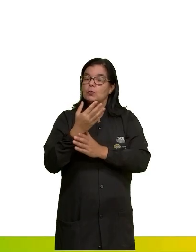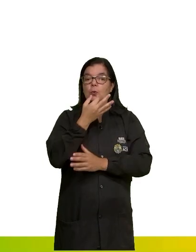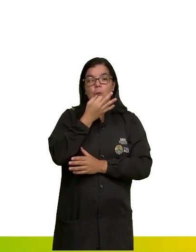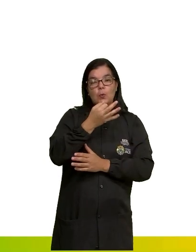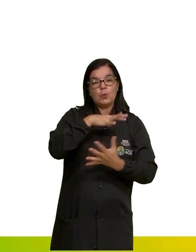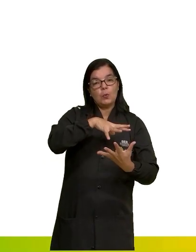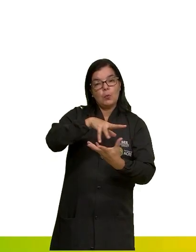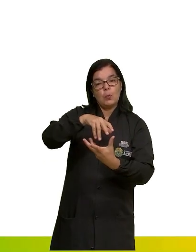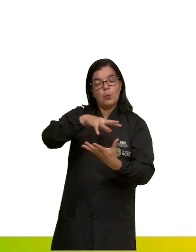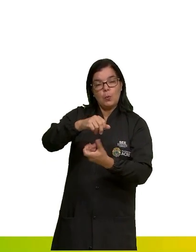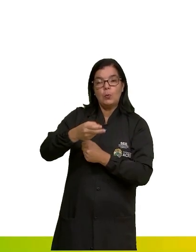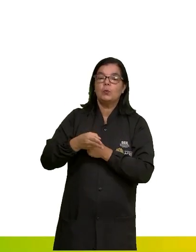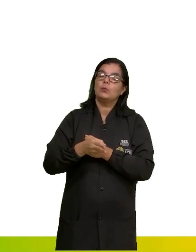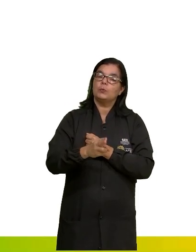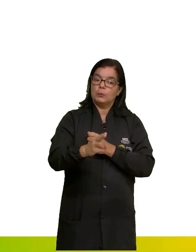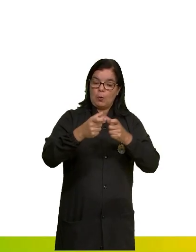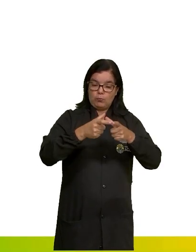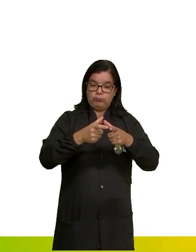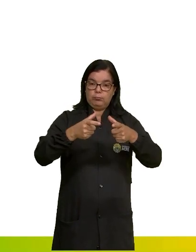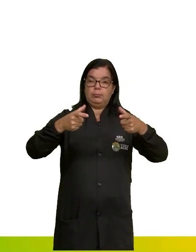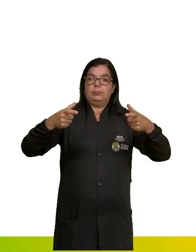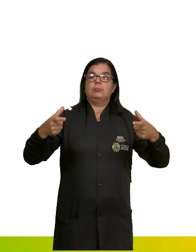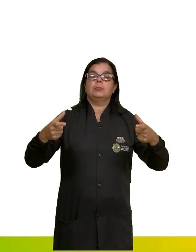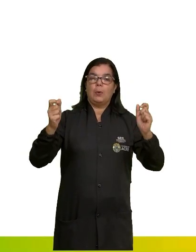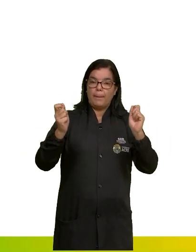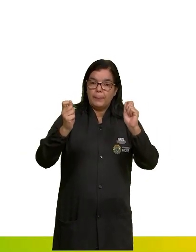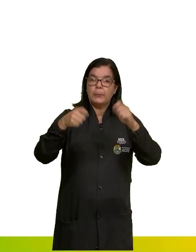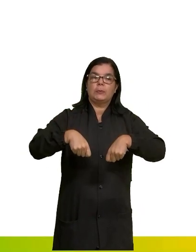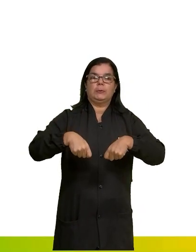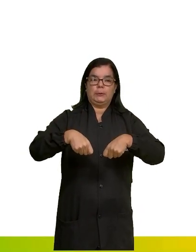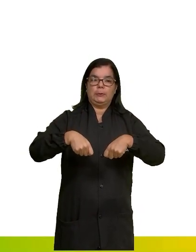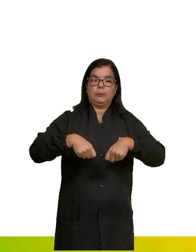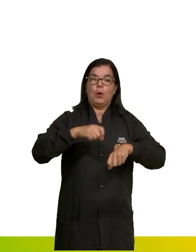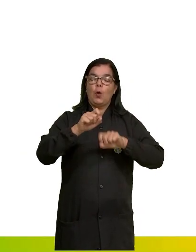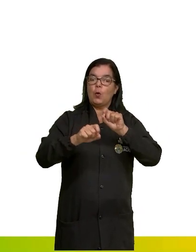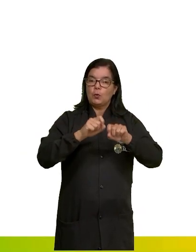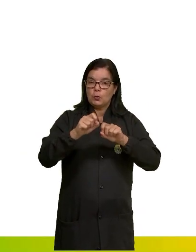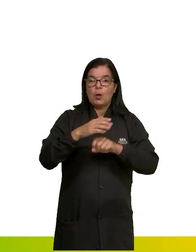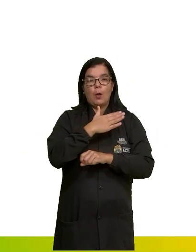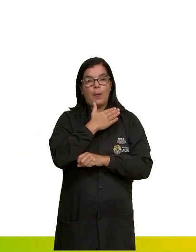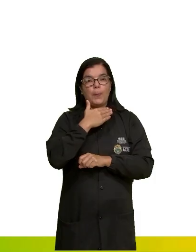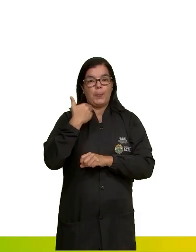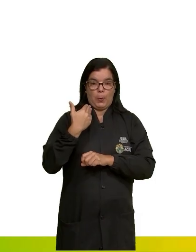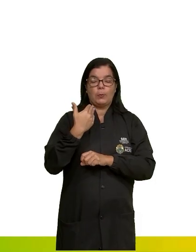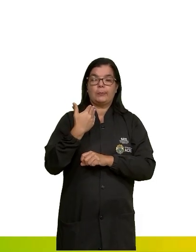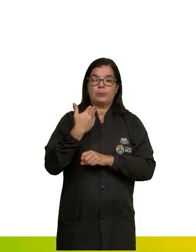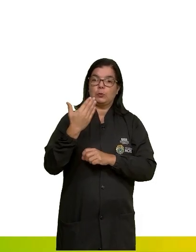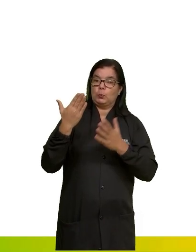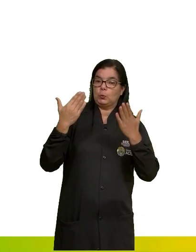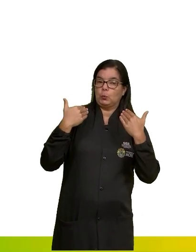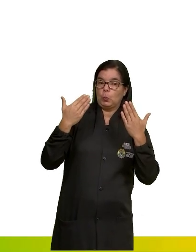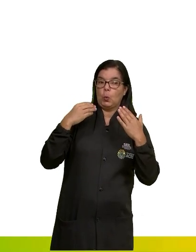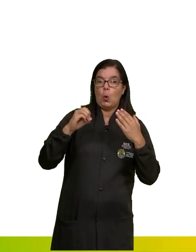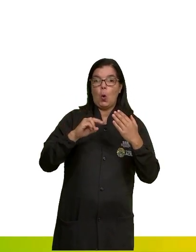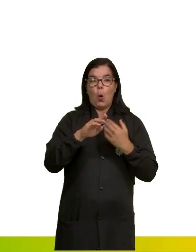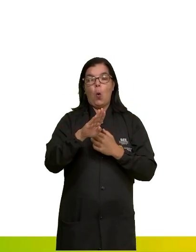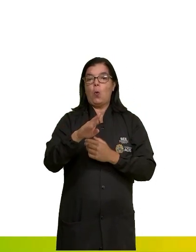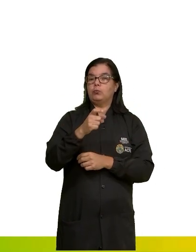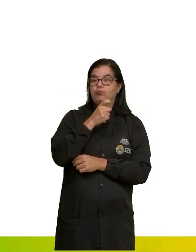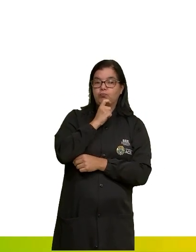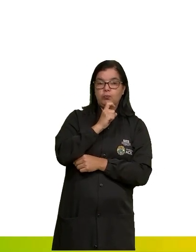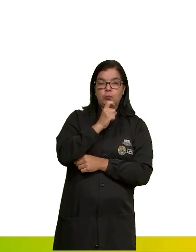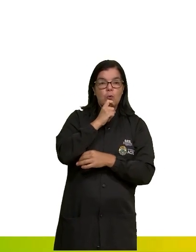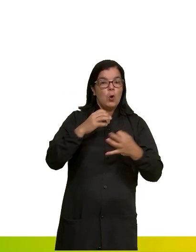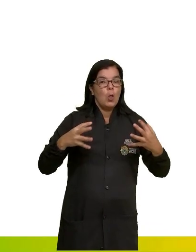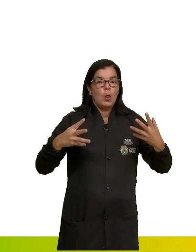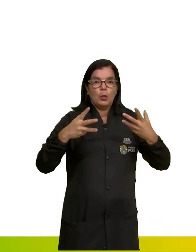universo continuará a se expandir, possivelmente levando a uma morte térmica ou a um Big Freezer, onde